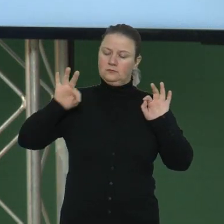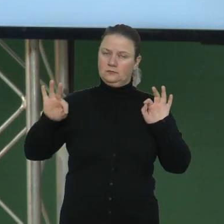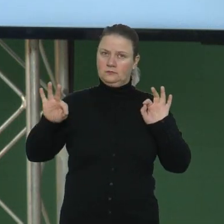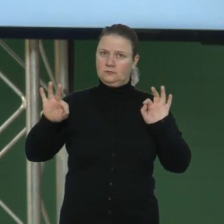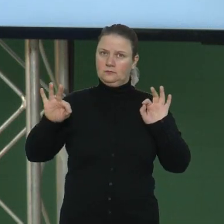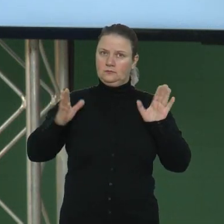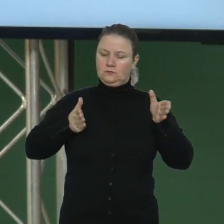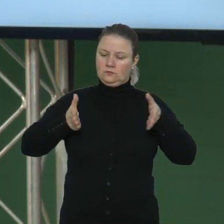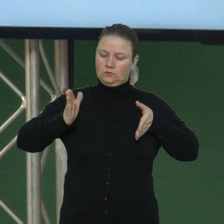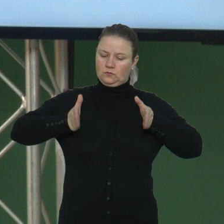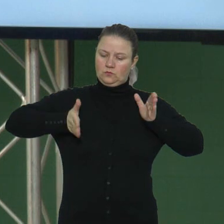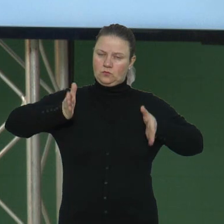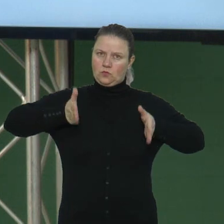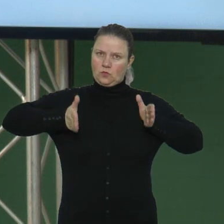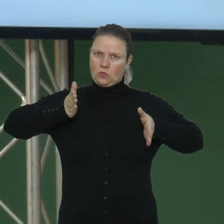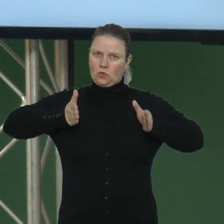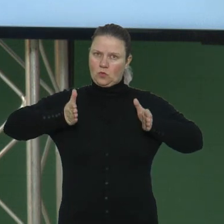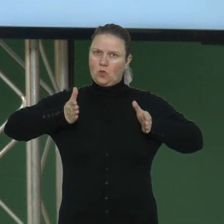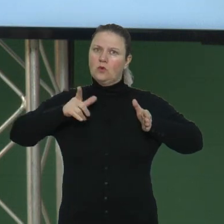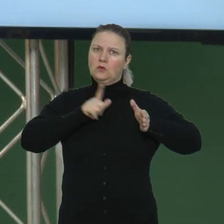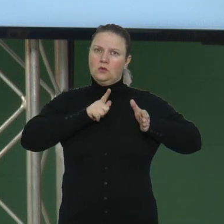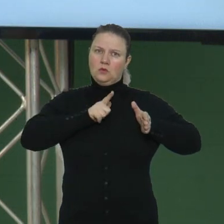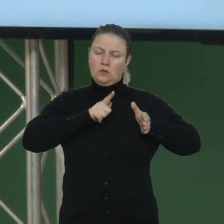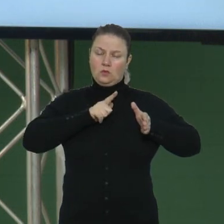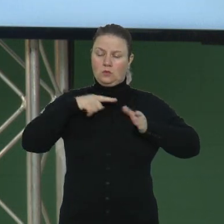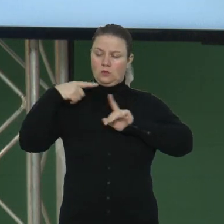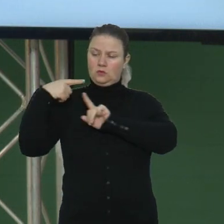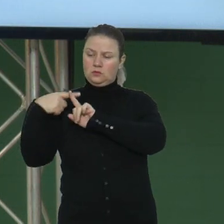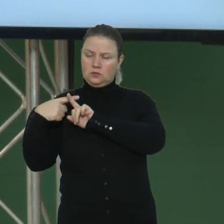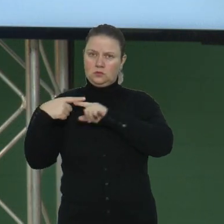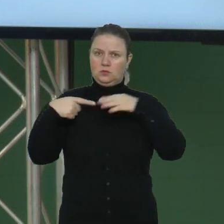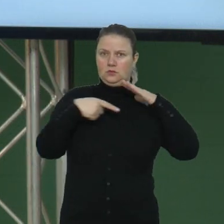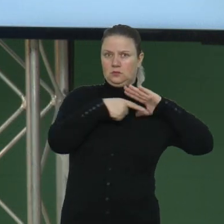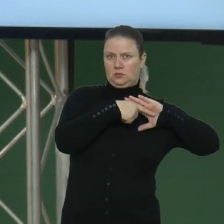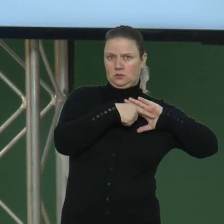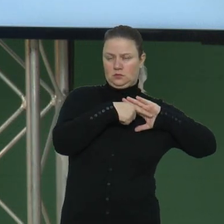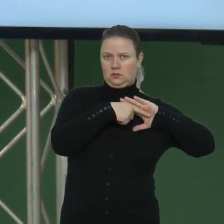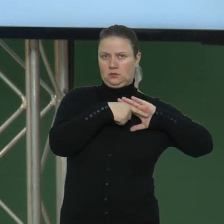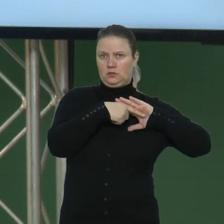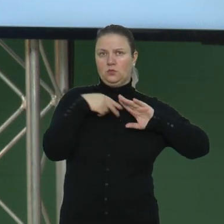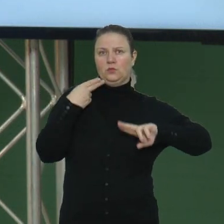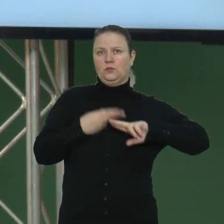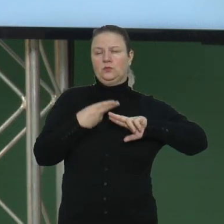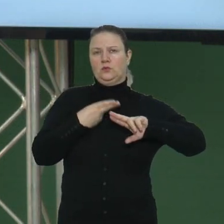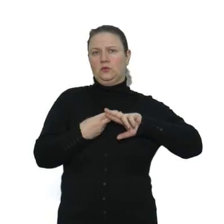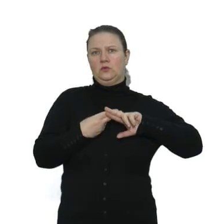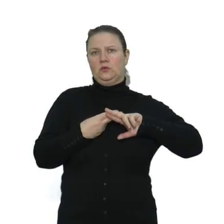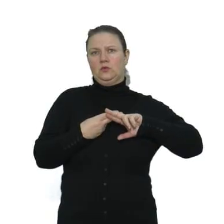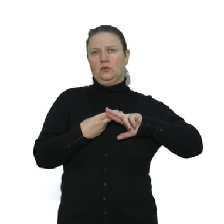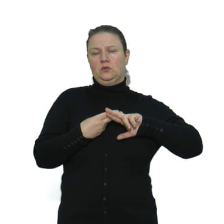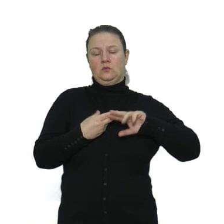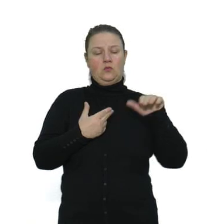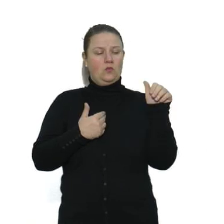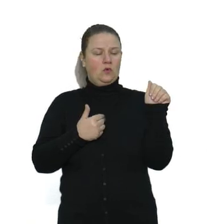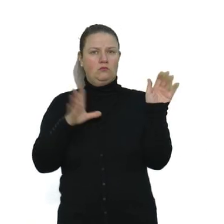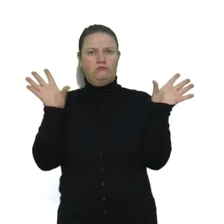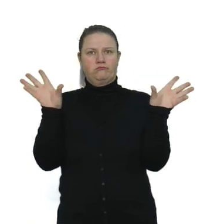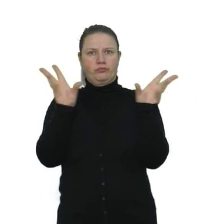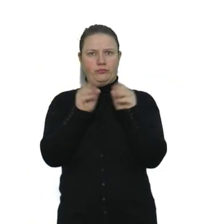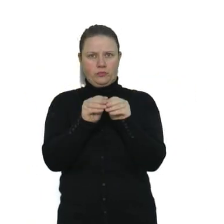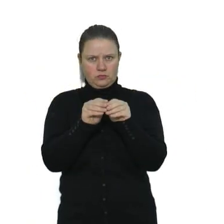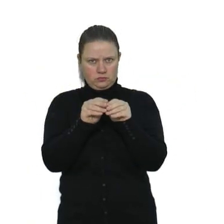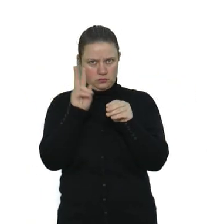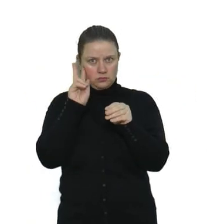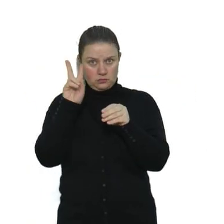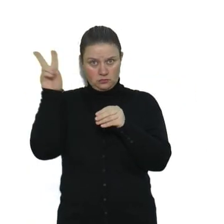número positivo e o número negativo. Nesse caso, usamos o A para simplificar aqui, para simbolizar, né? Então, eu tenho